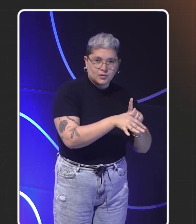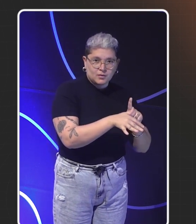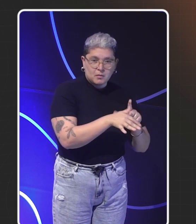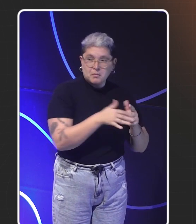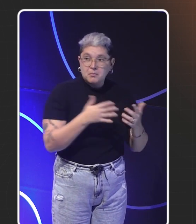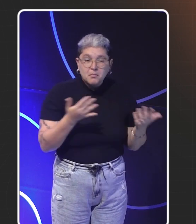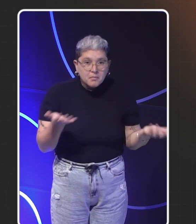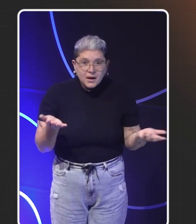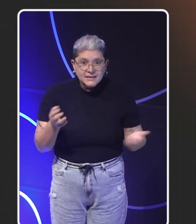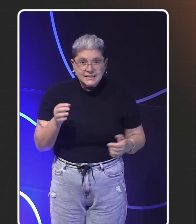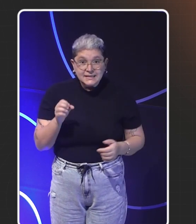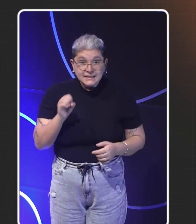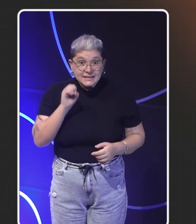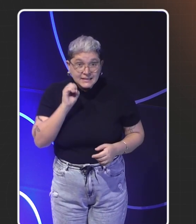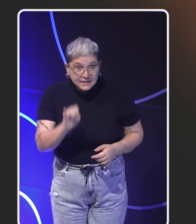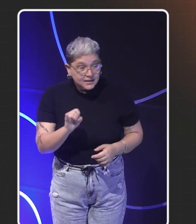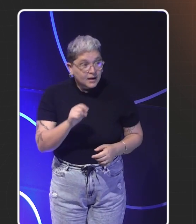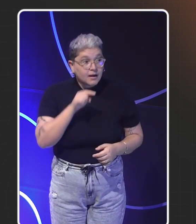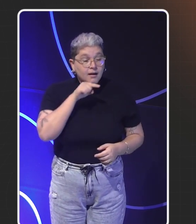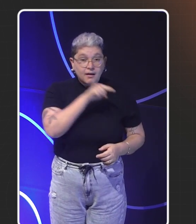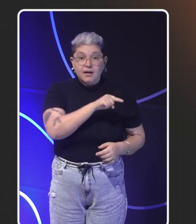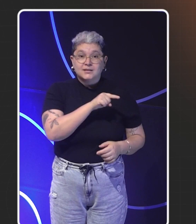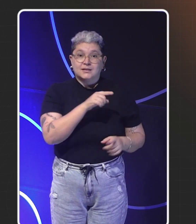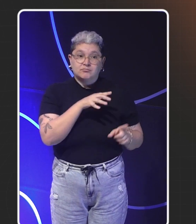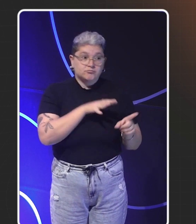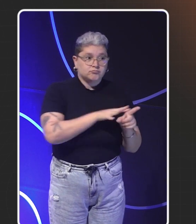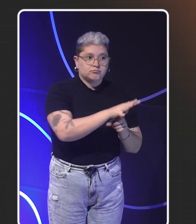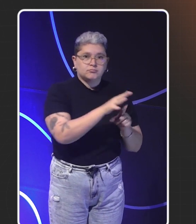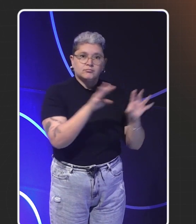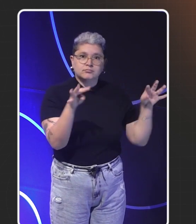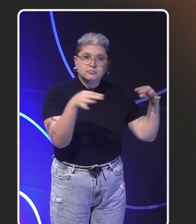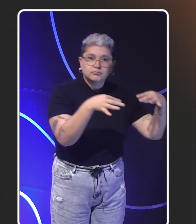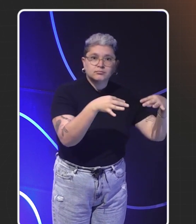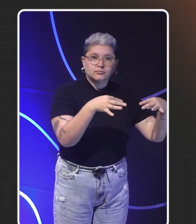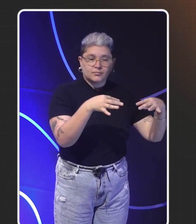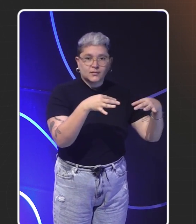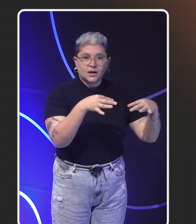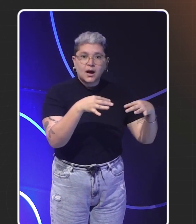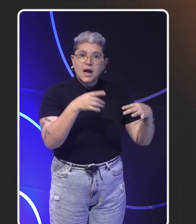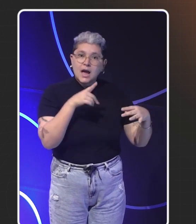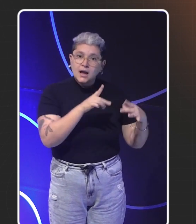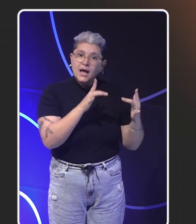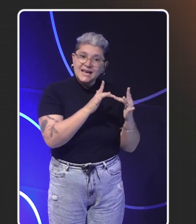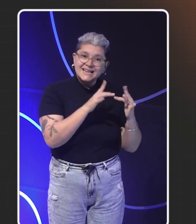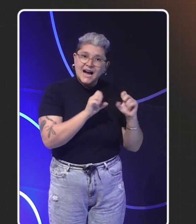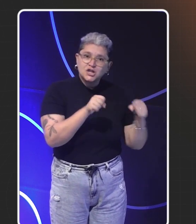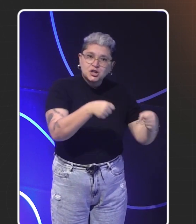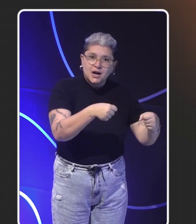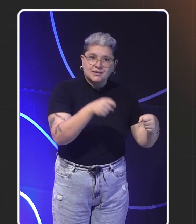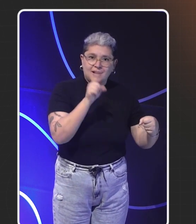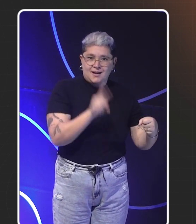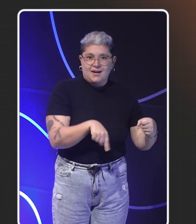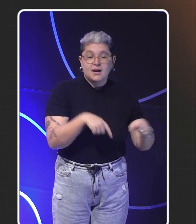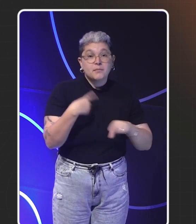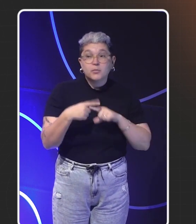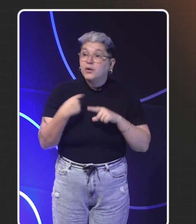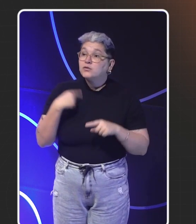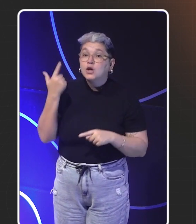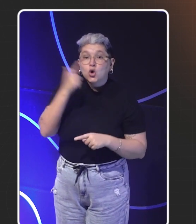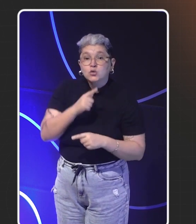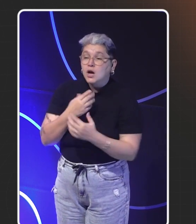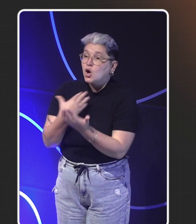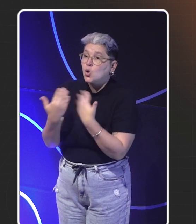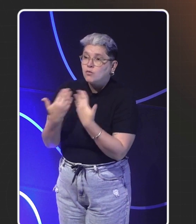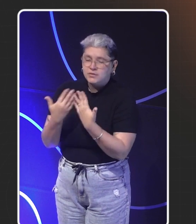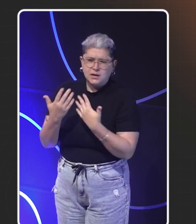audiência, mais engajada ela é. Por quê? Porque você ainda consegue conversar com essa audiência. Então eu queria saber de vocês, conversando